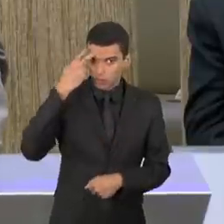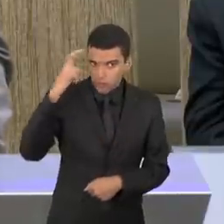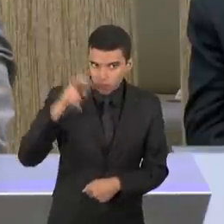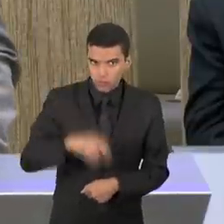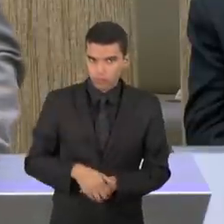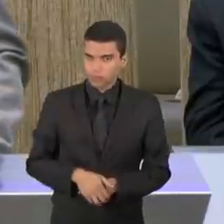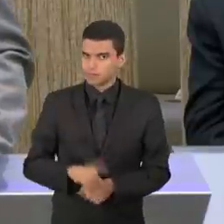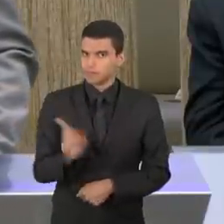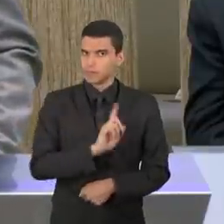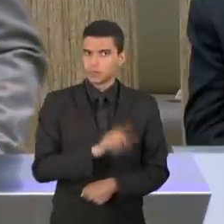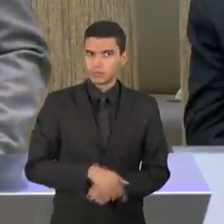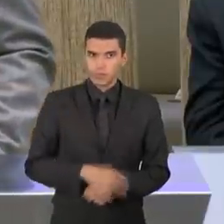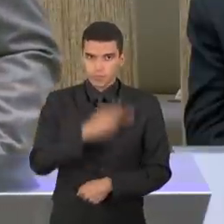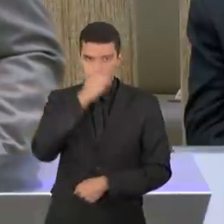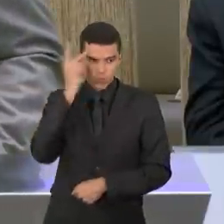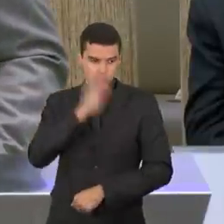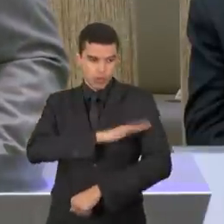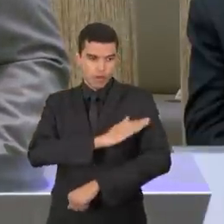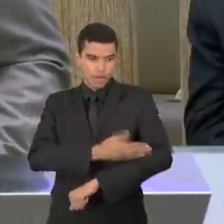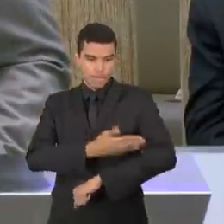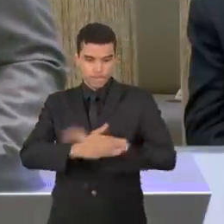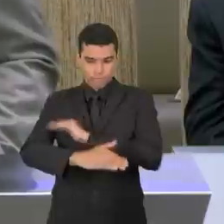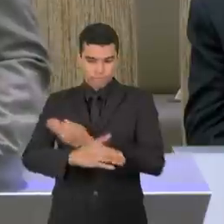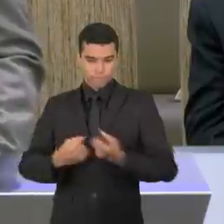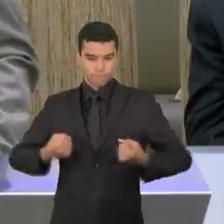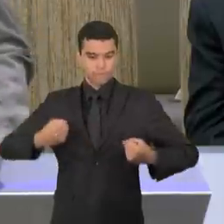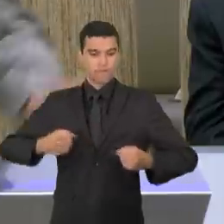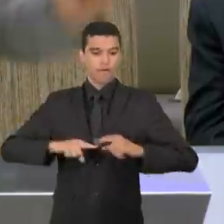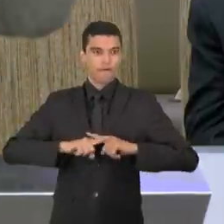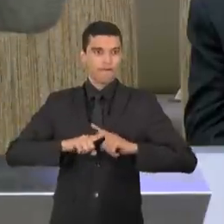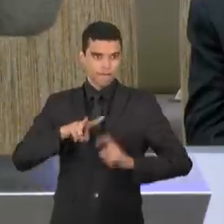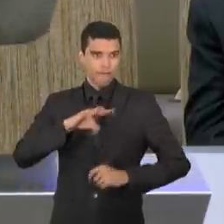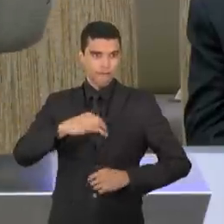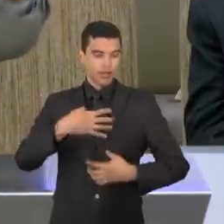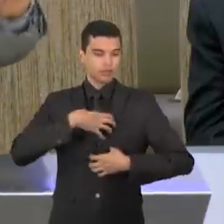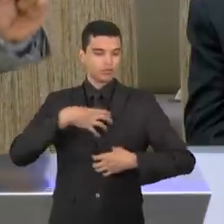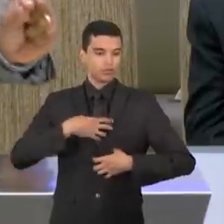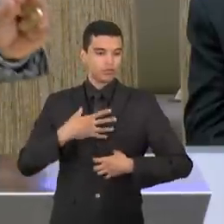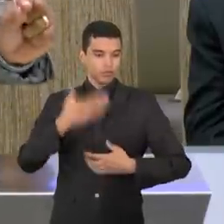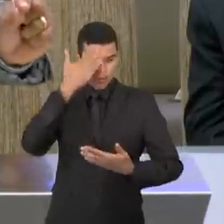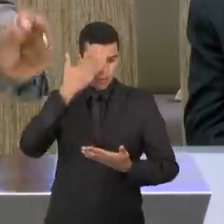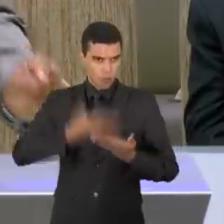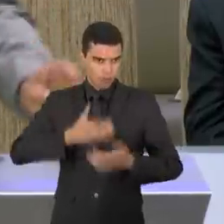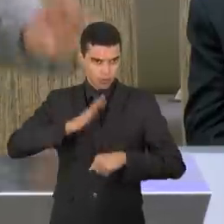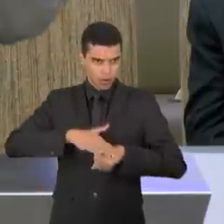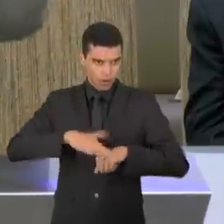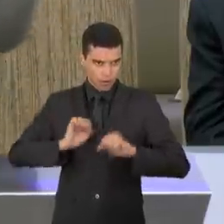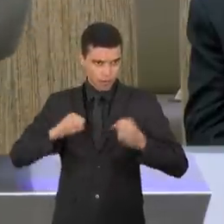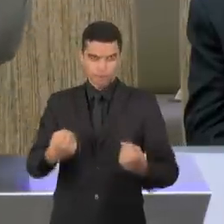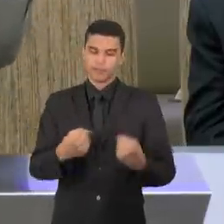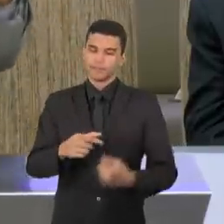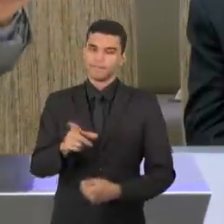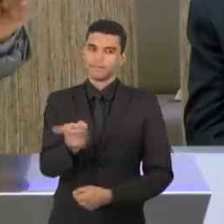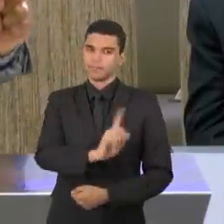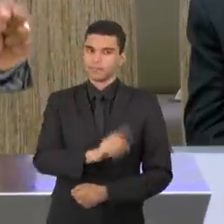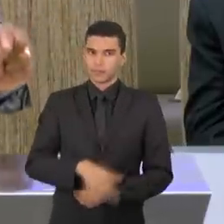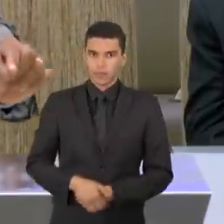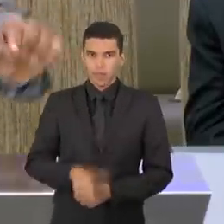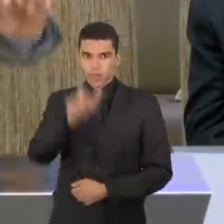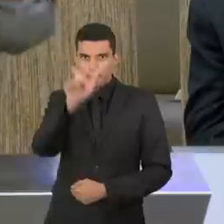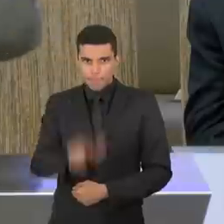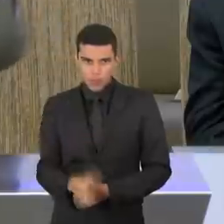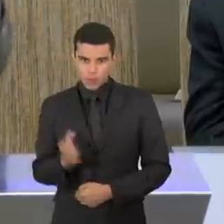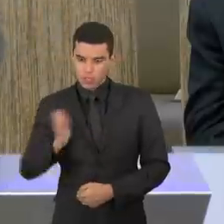Se alguém se gloriar, glorie-se nisto, em saber